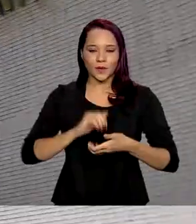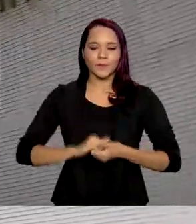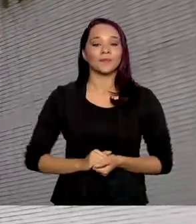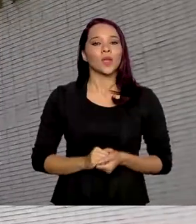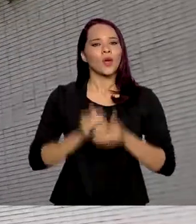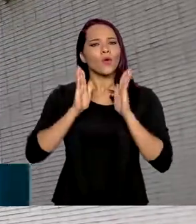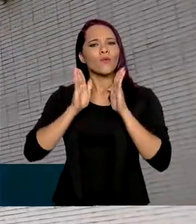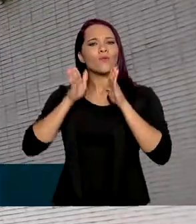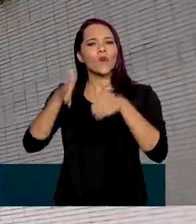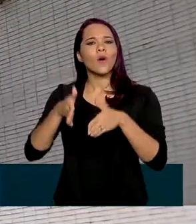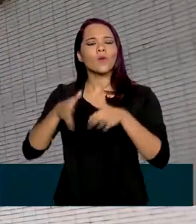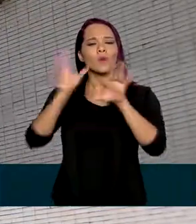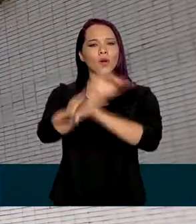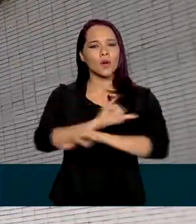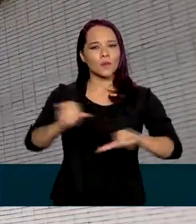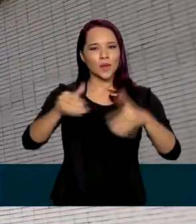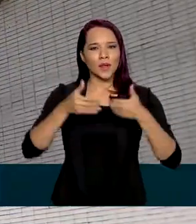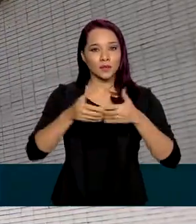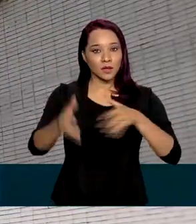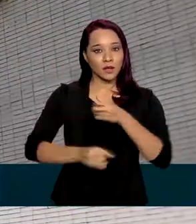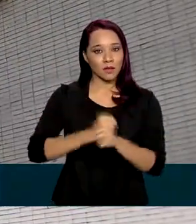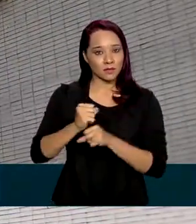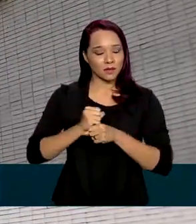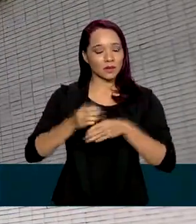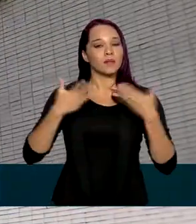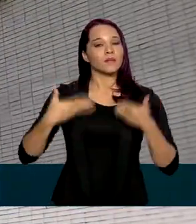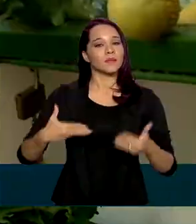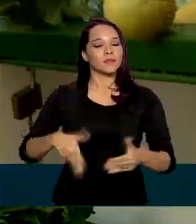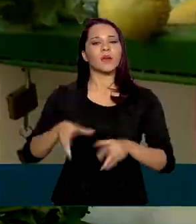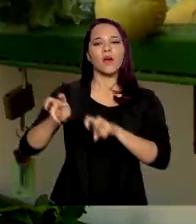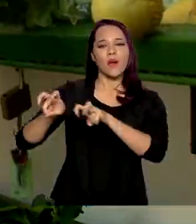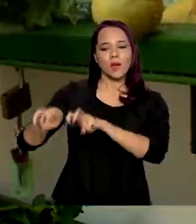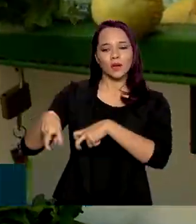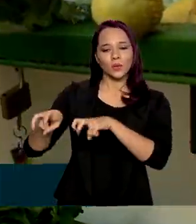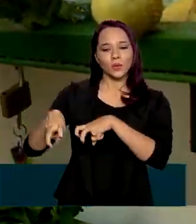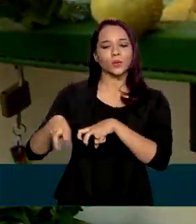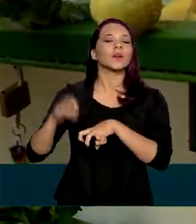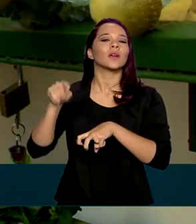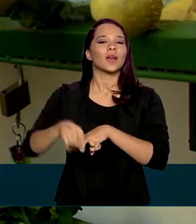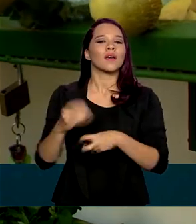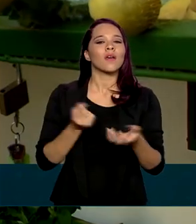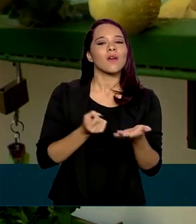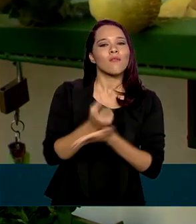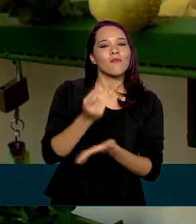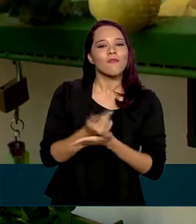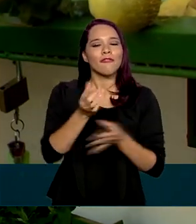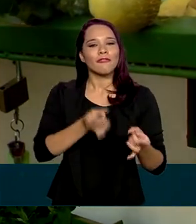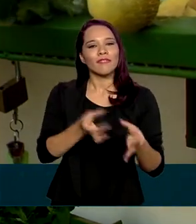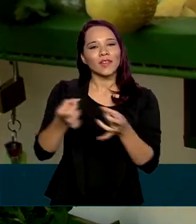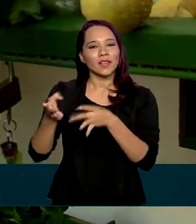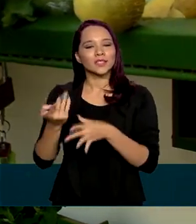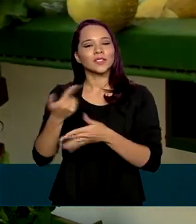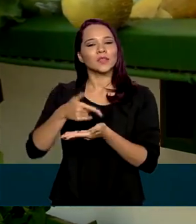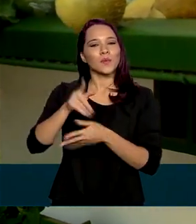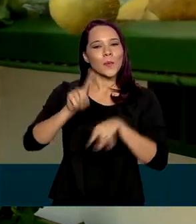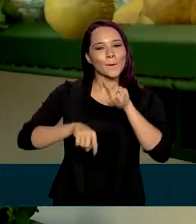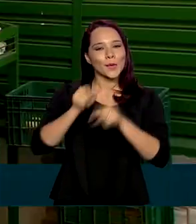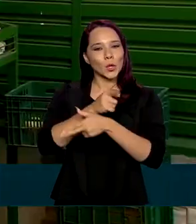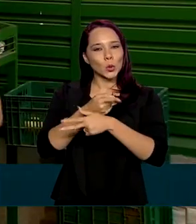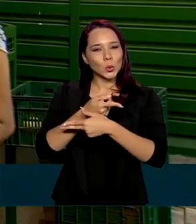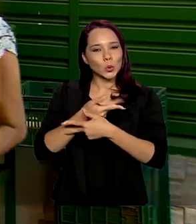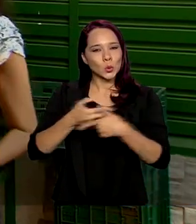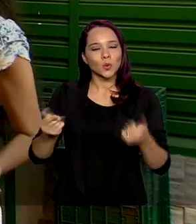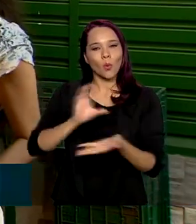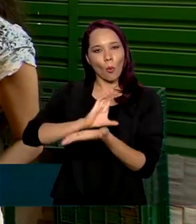campanha lançada este ano pelo Ministério da Agricultura é a comercialização dos orgânicos, principalmente